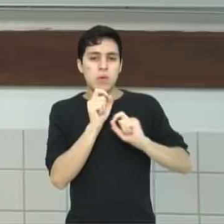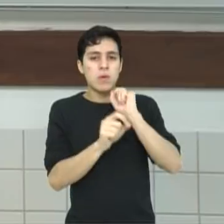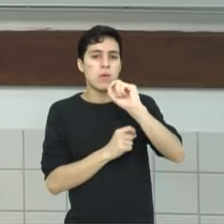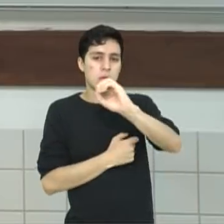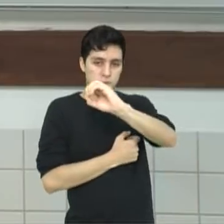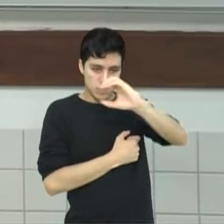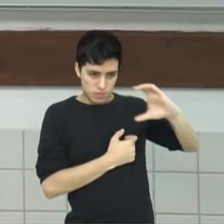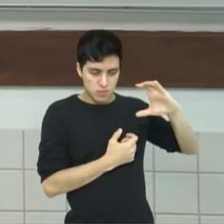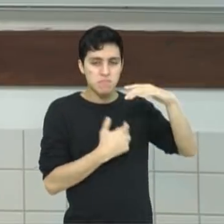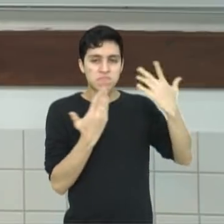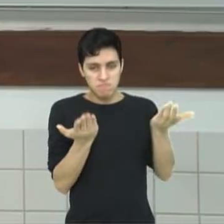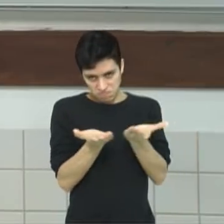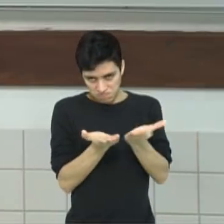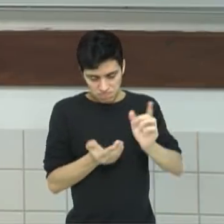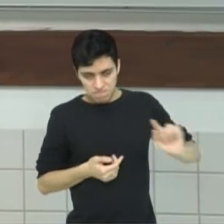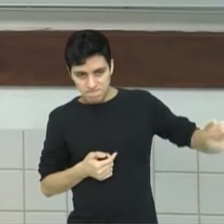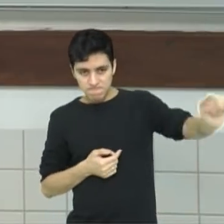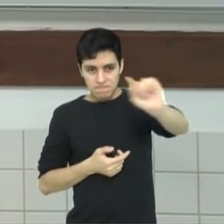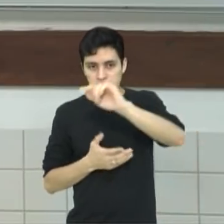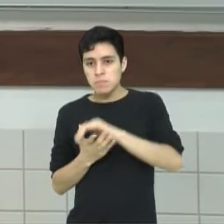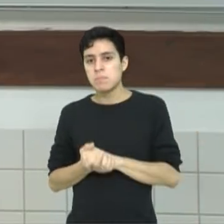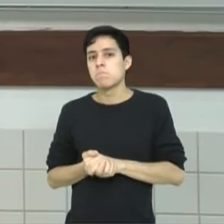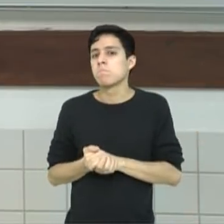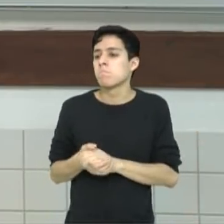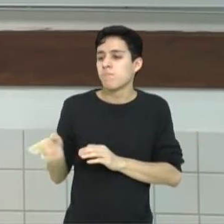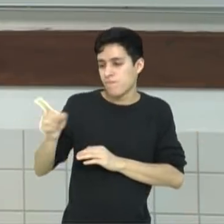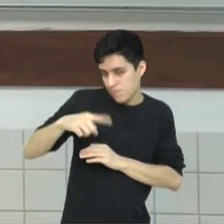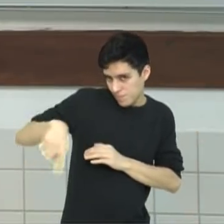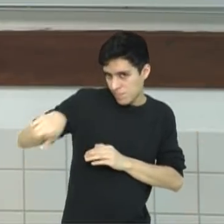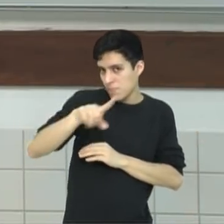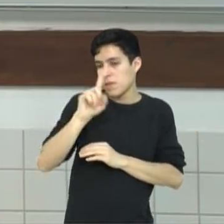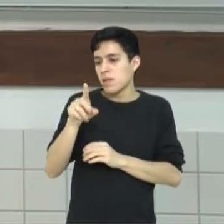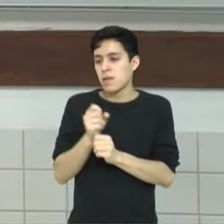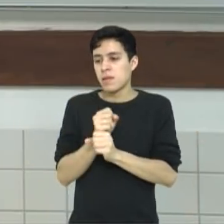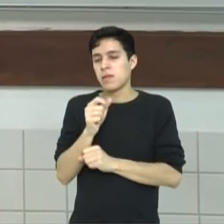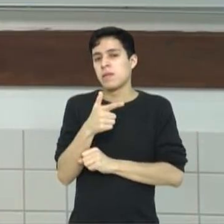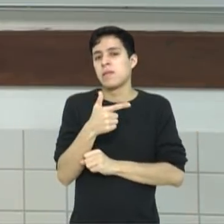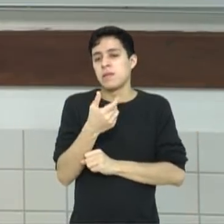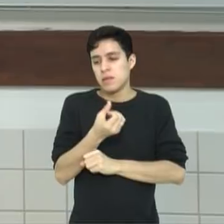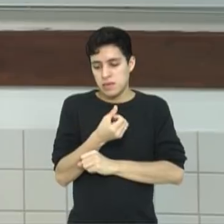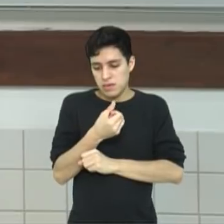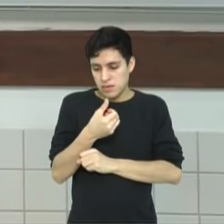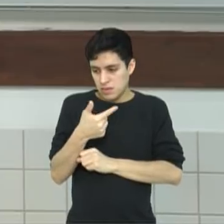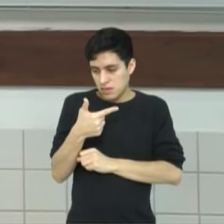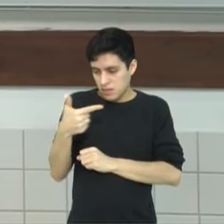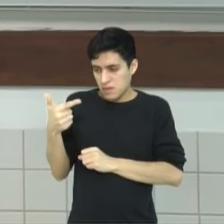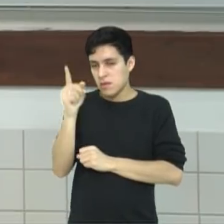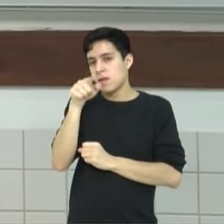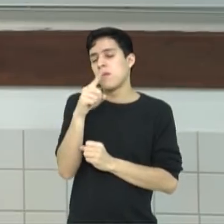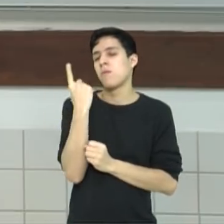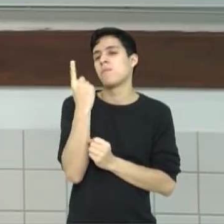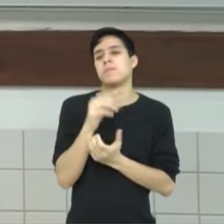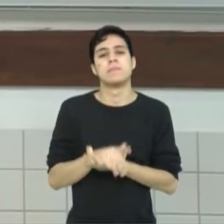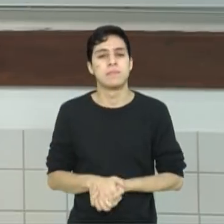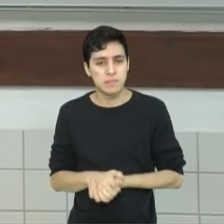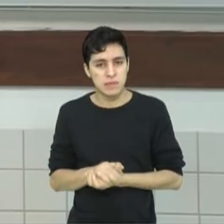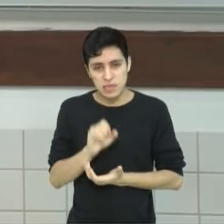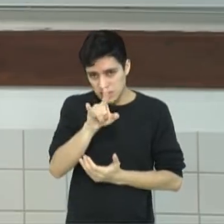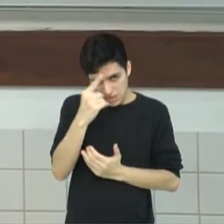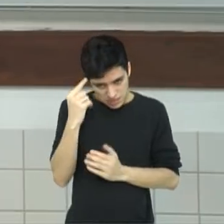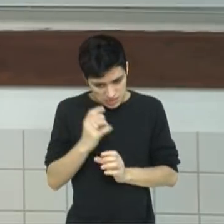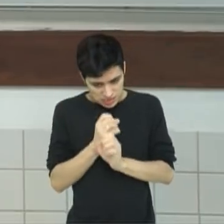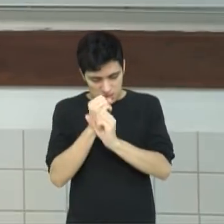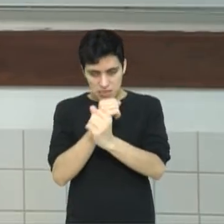para Iatrebe, esse episódio é chamado de Hégira. Aconteceu em 622. Depois, Maomé e